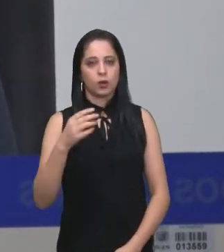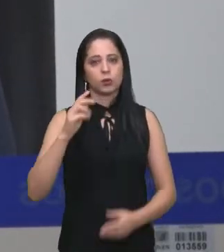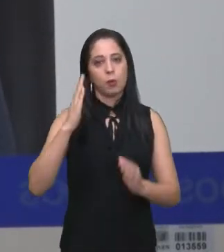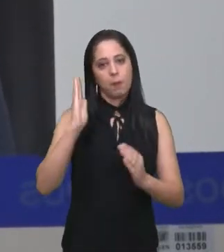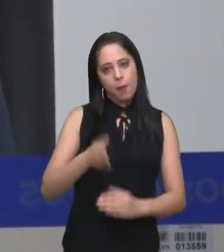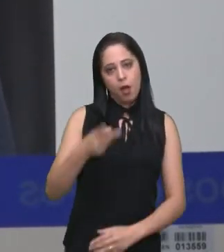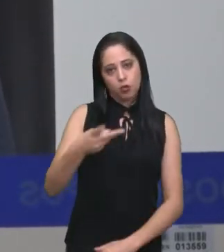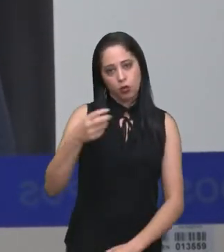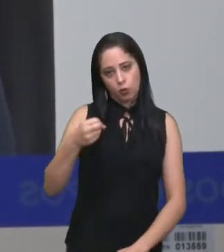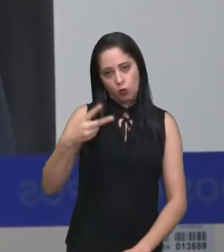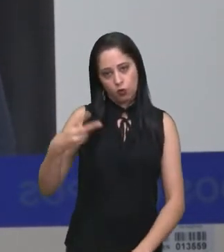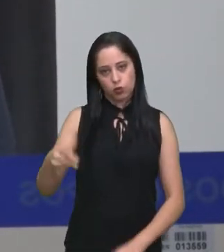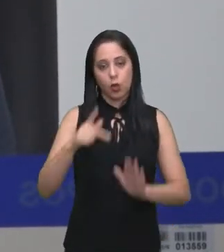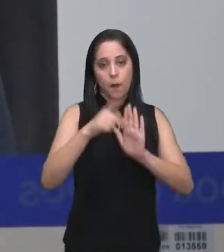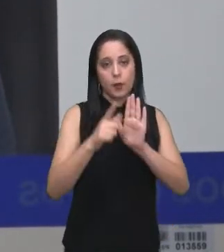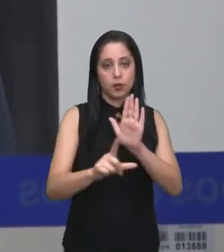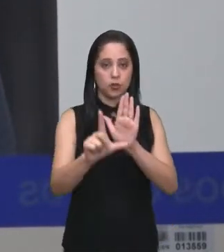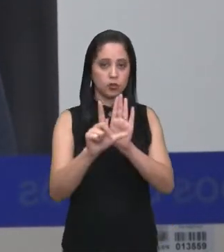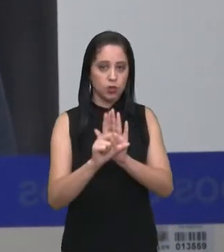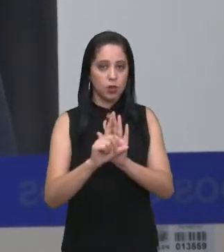2824/2022. Projeto de lei número